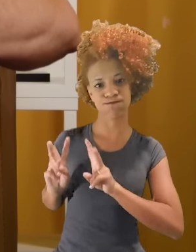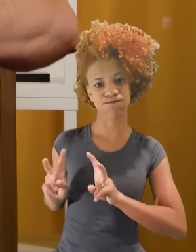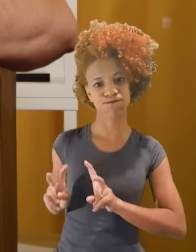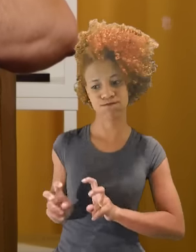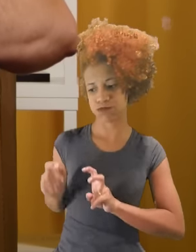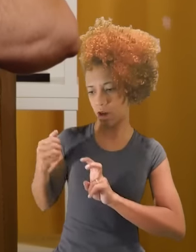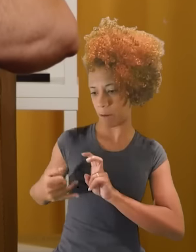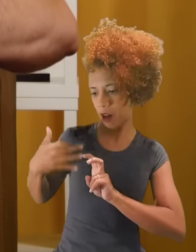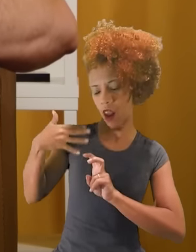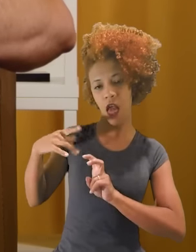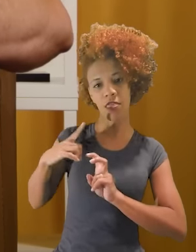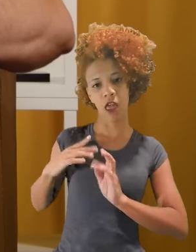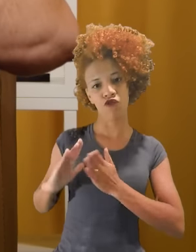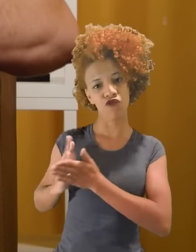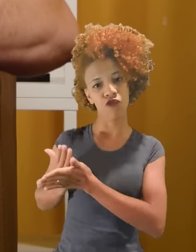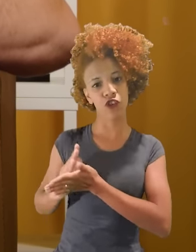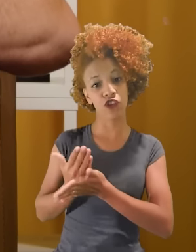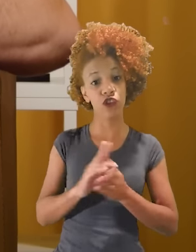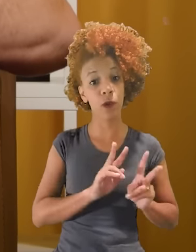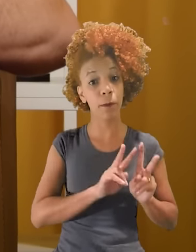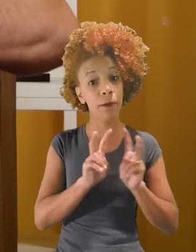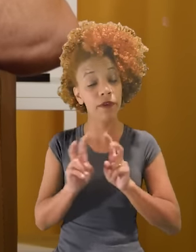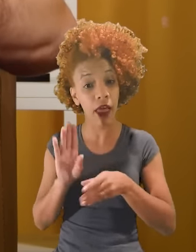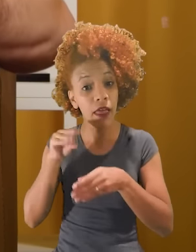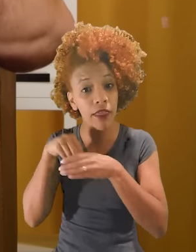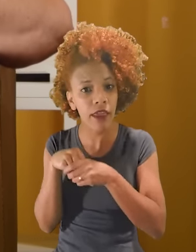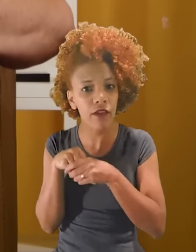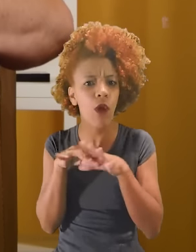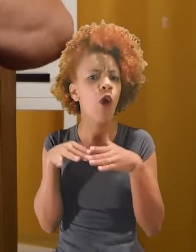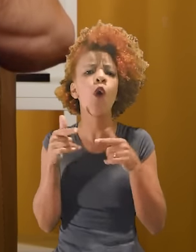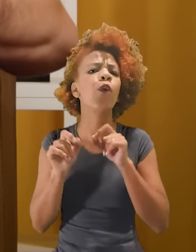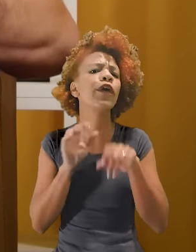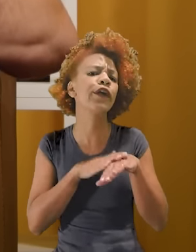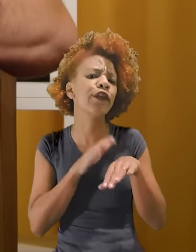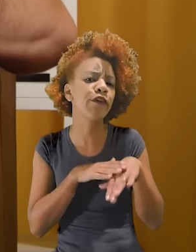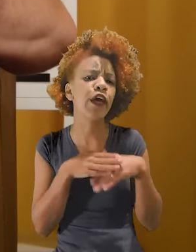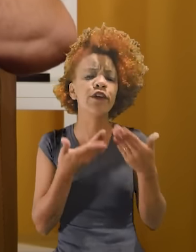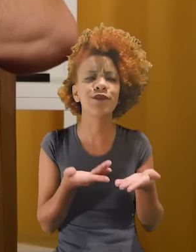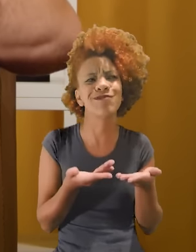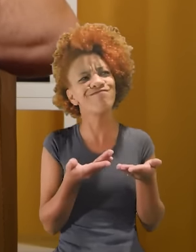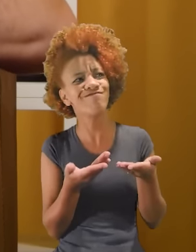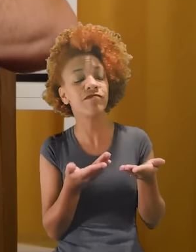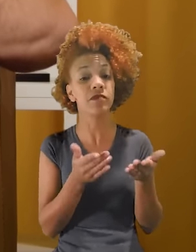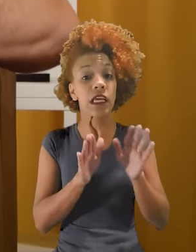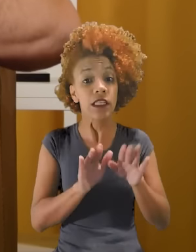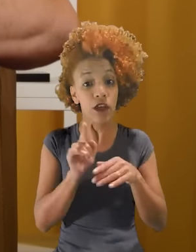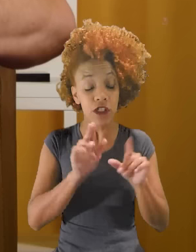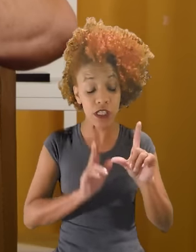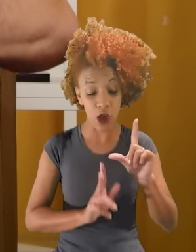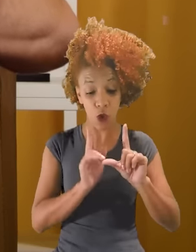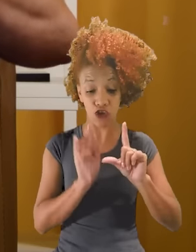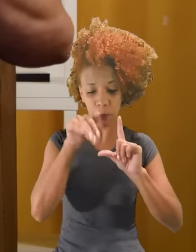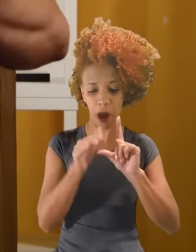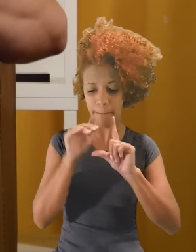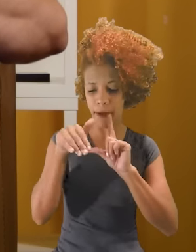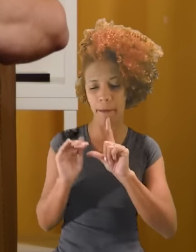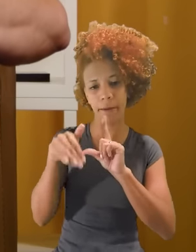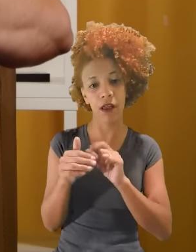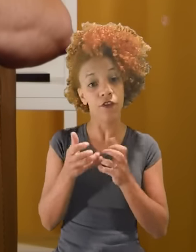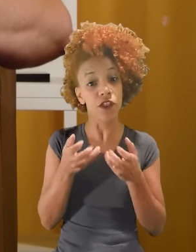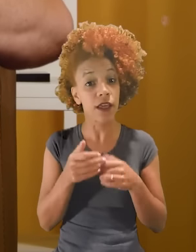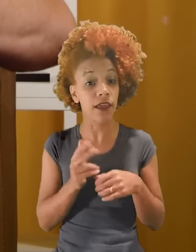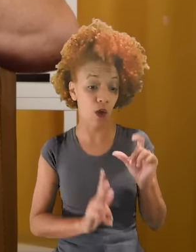timelinezinha, ele tá dividido pelos episódios dentro do vídeo. Tipo, qual, o que ele fez, não sei o que, essa parte não tá. Então, você tá o corte dentro do próprio vídeo. E caso